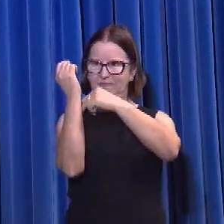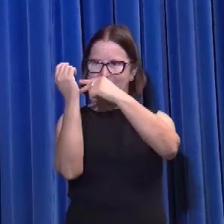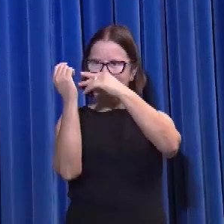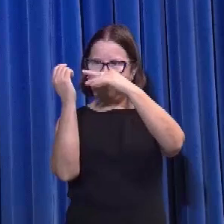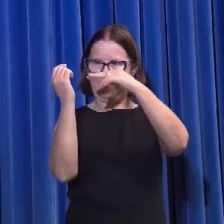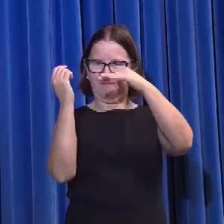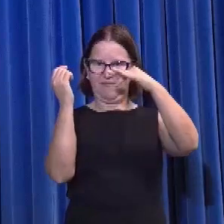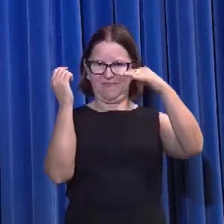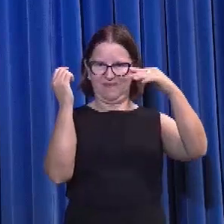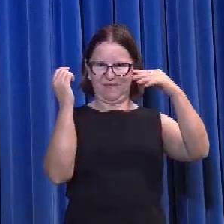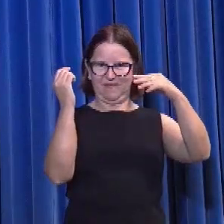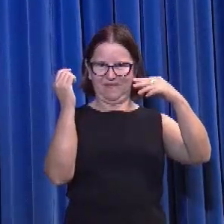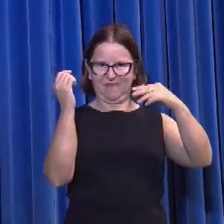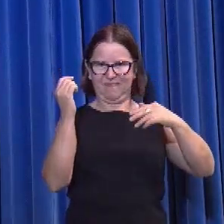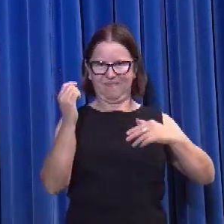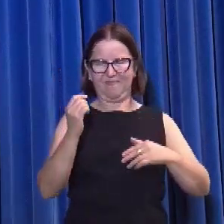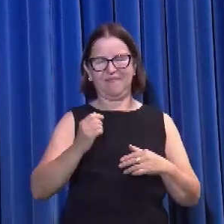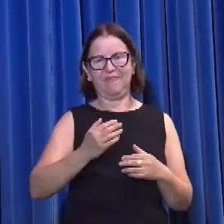Eu vi